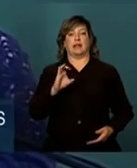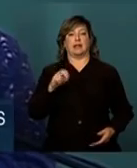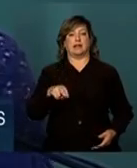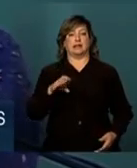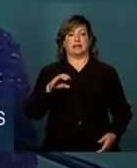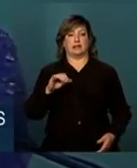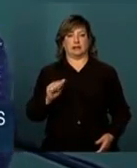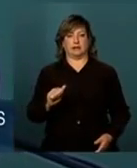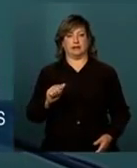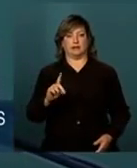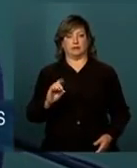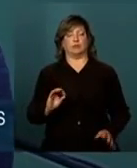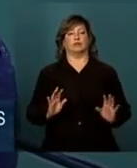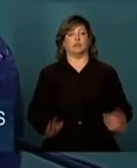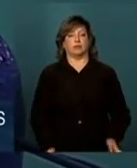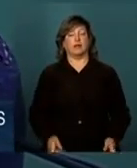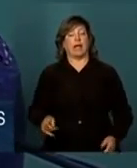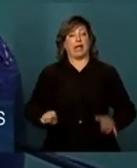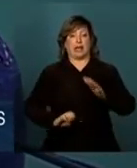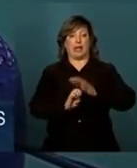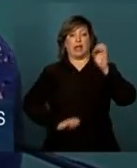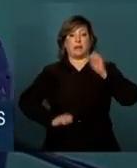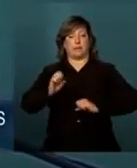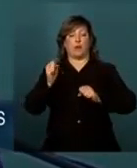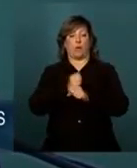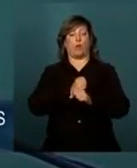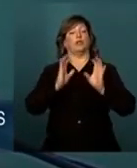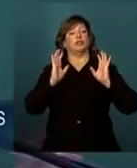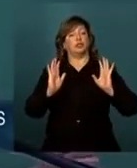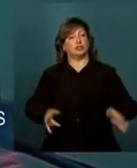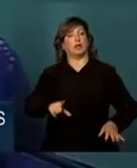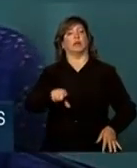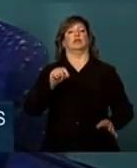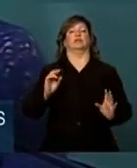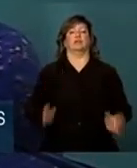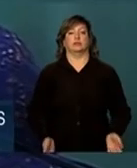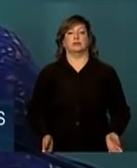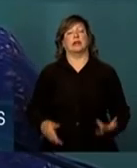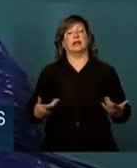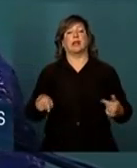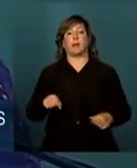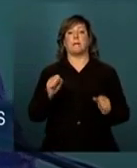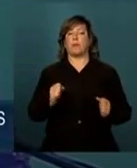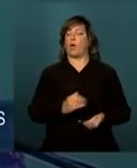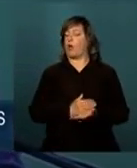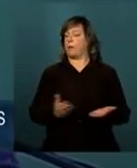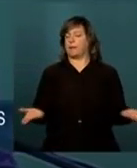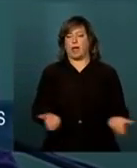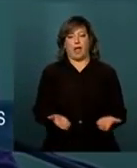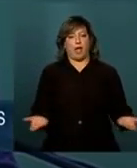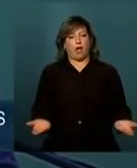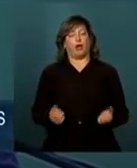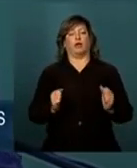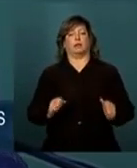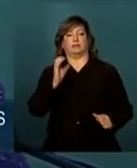empresa construtora já está selecionada. Então, ele pode começar